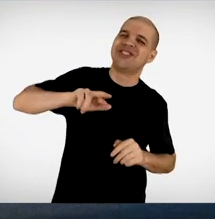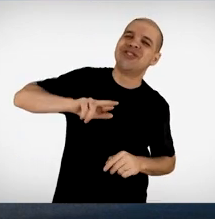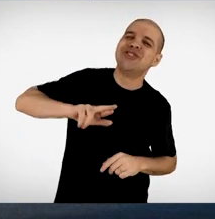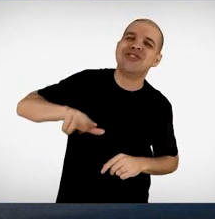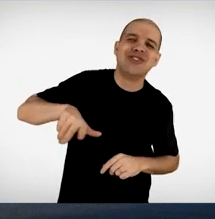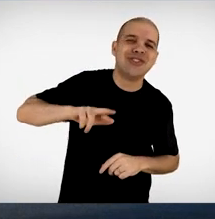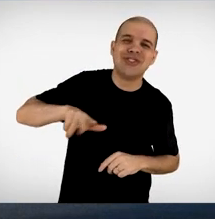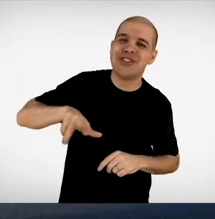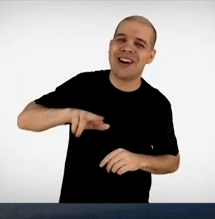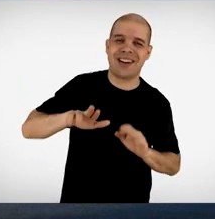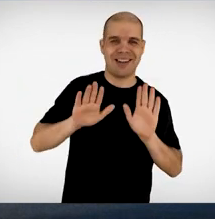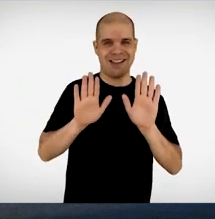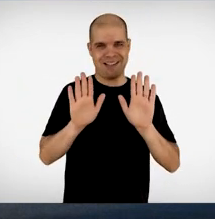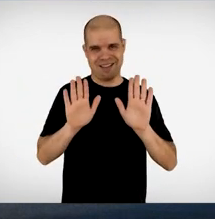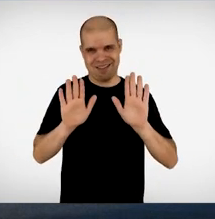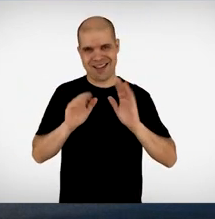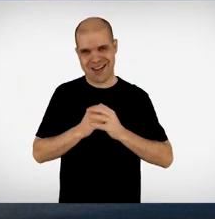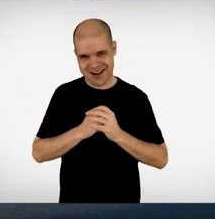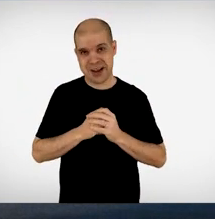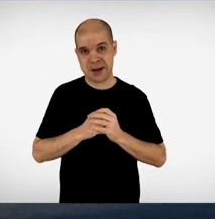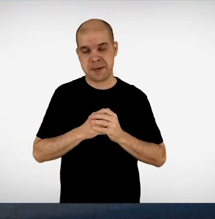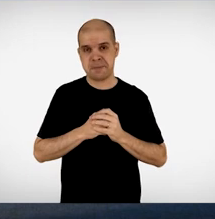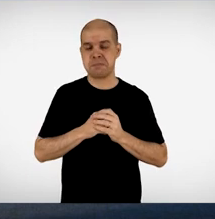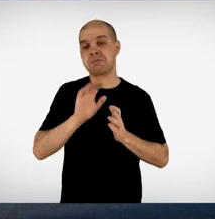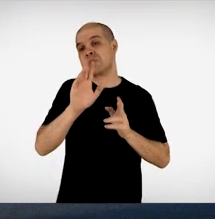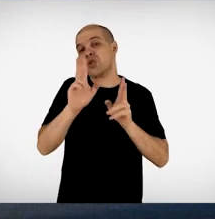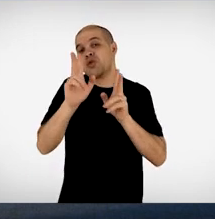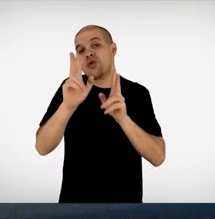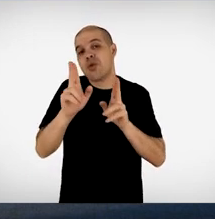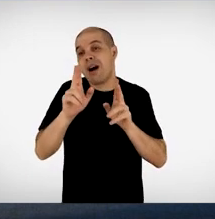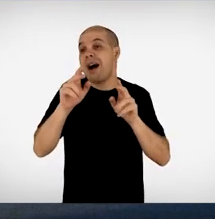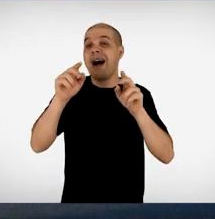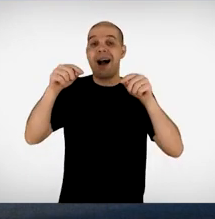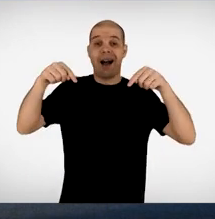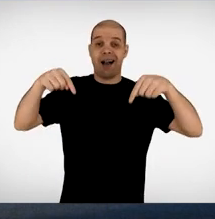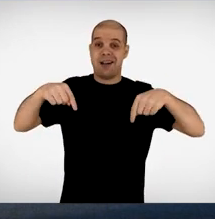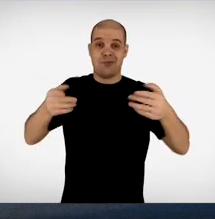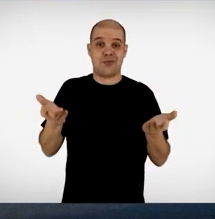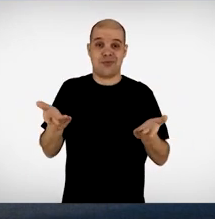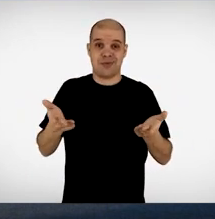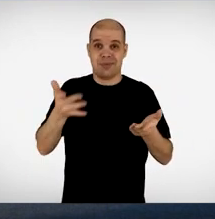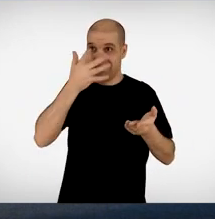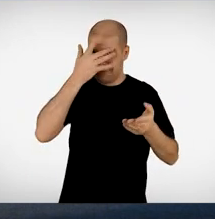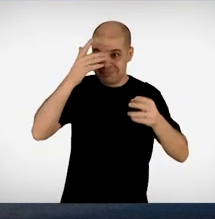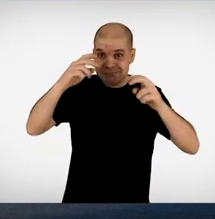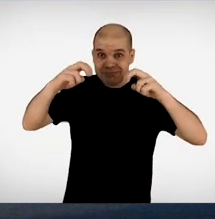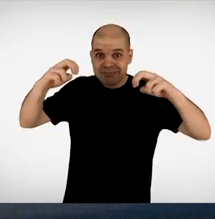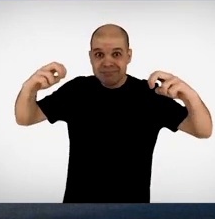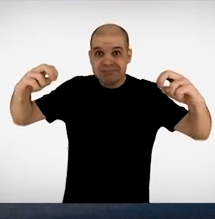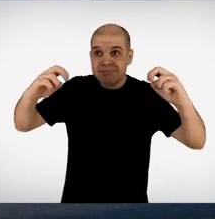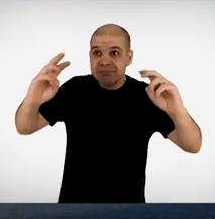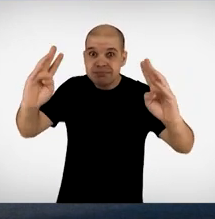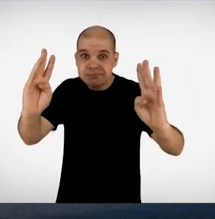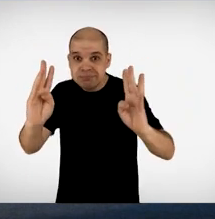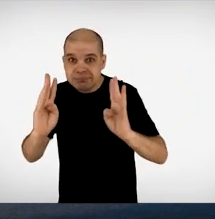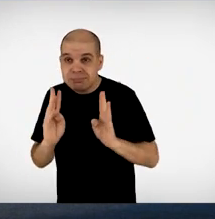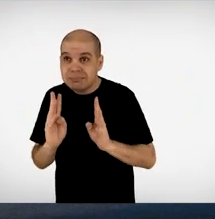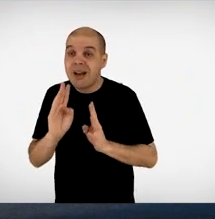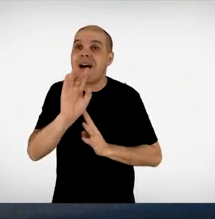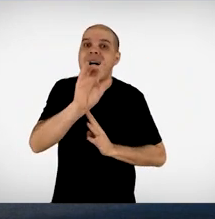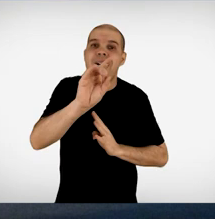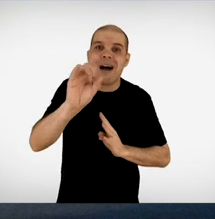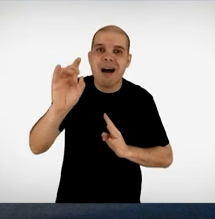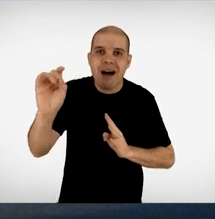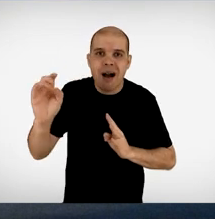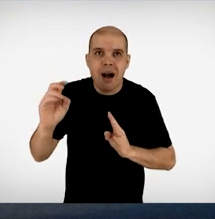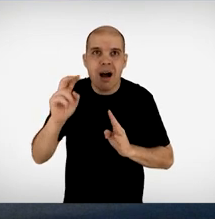isso. Vocês aqui hoje, então, provavelmente cada um vai sair daqui com uma interpretação própria do filme, a